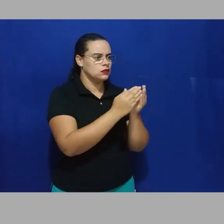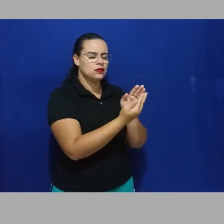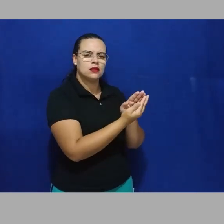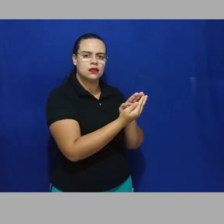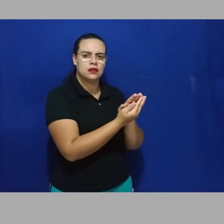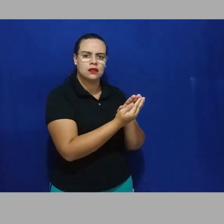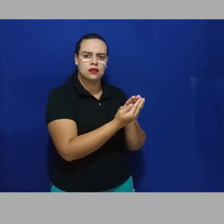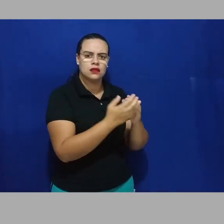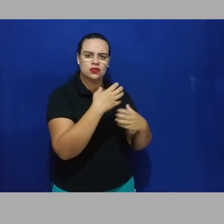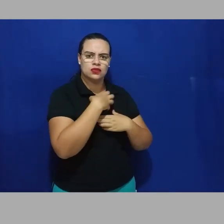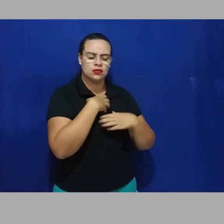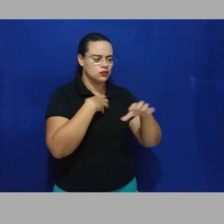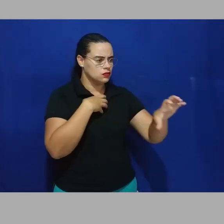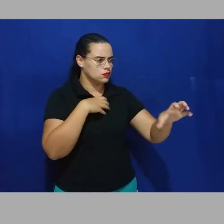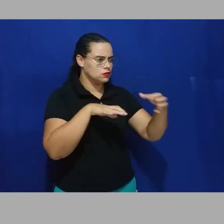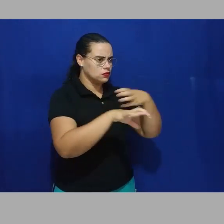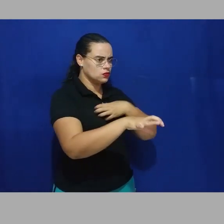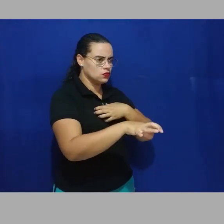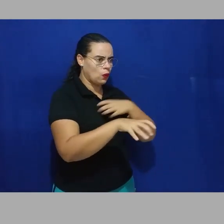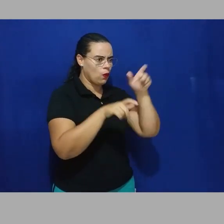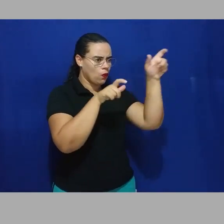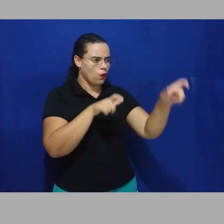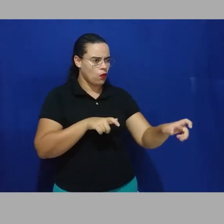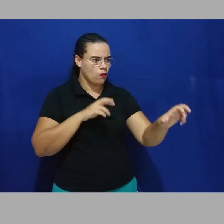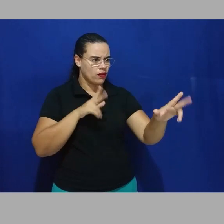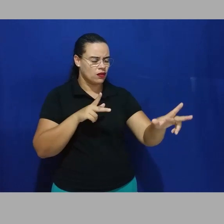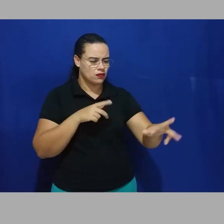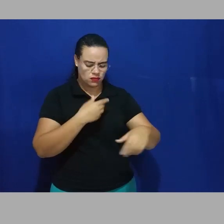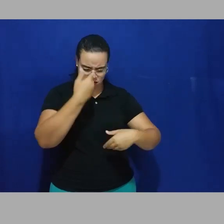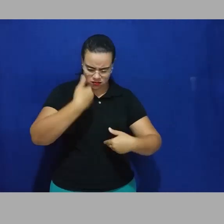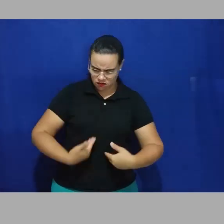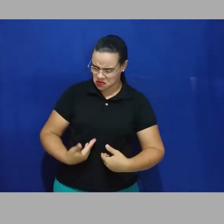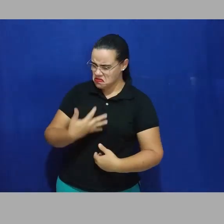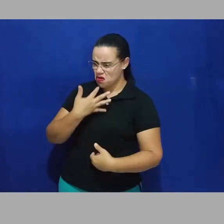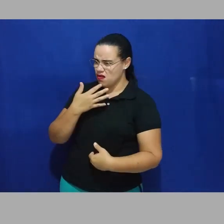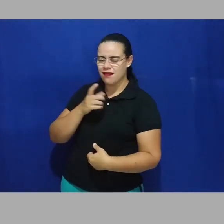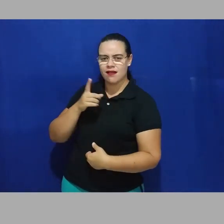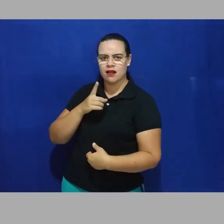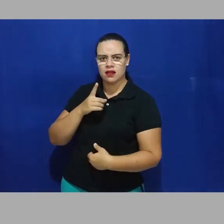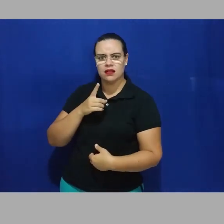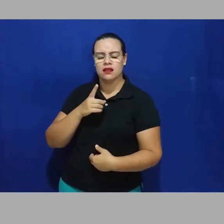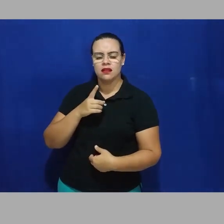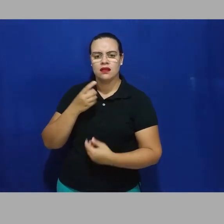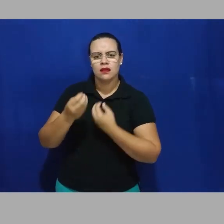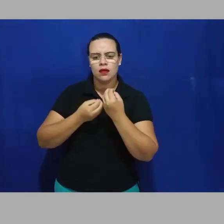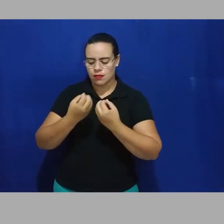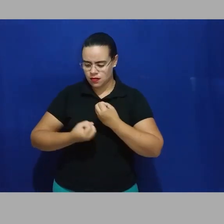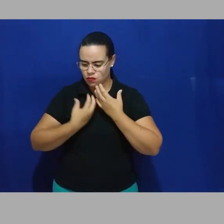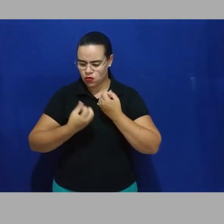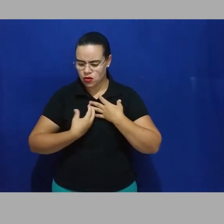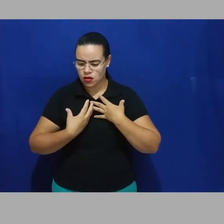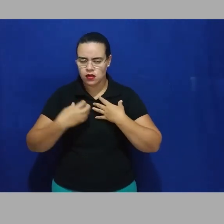ser outros corpos, desconhecer sua própria imagem, investir em poéticas da